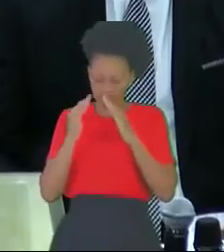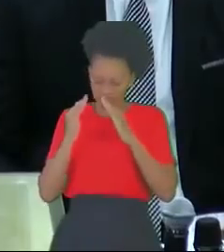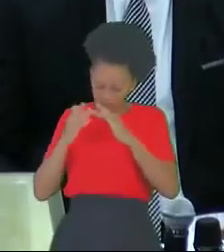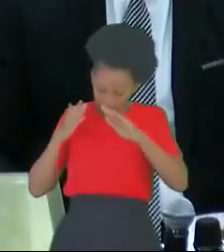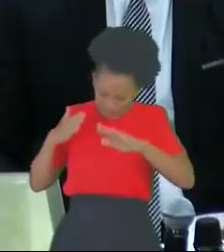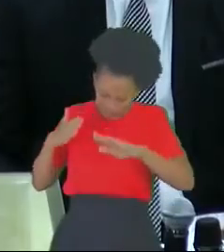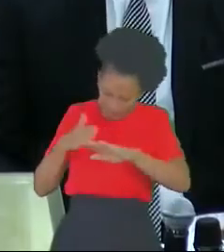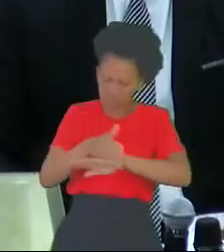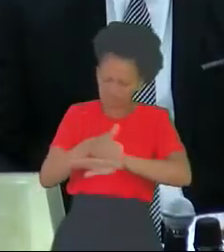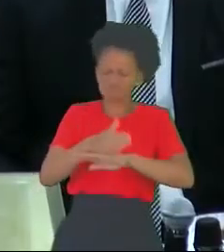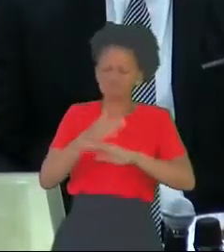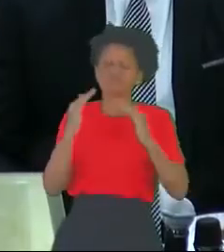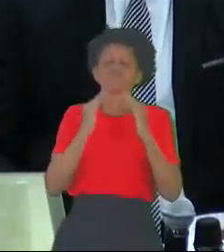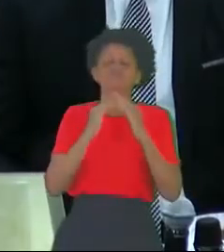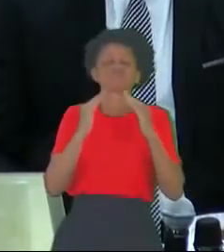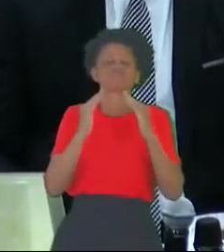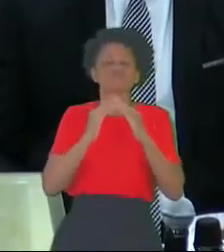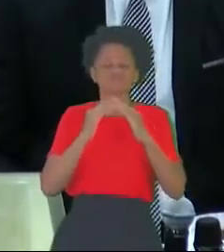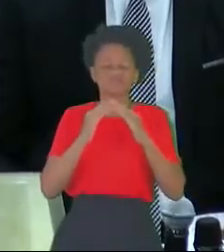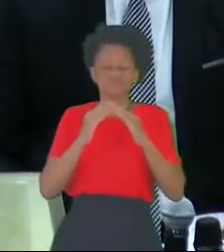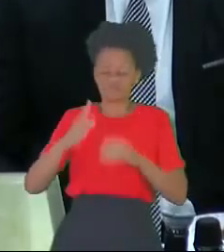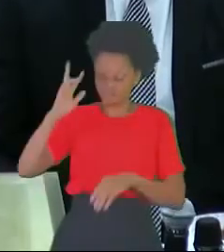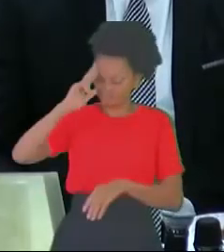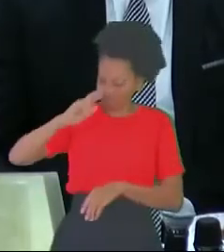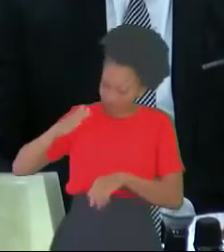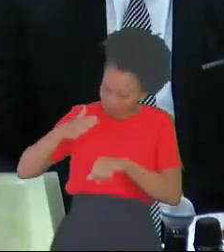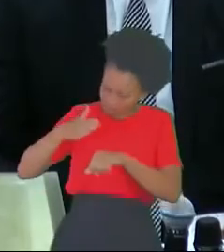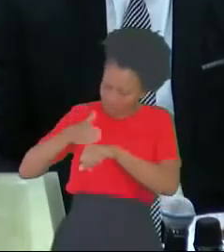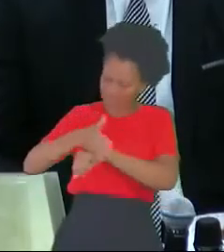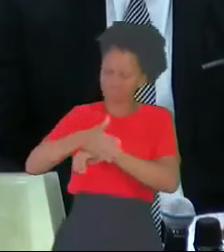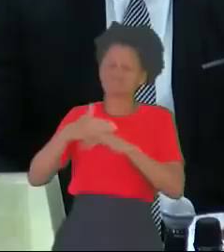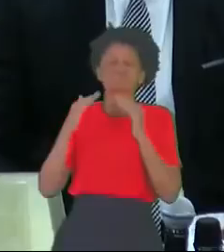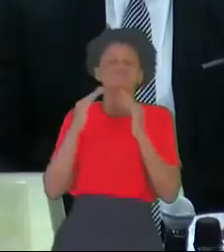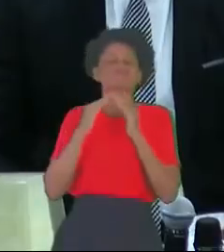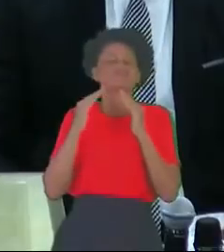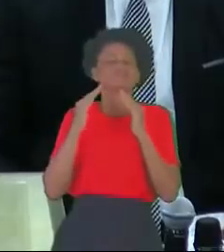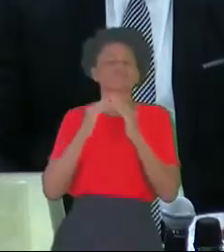nesta casa. Senhor, entra nesta casa.